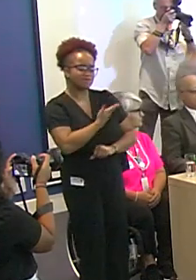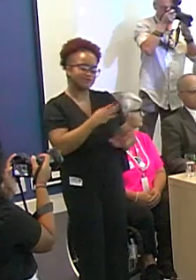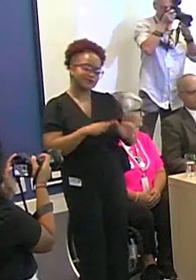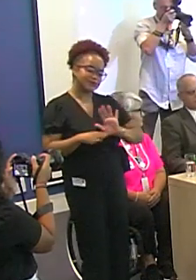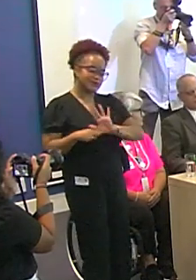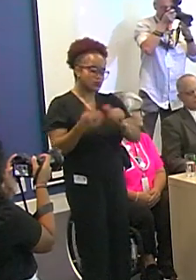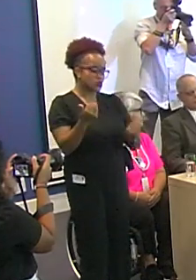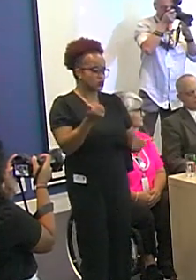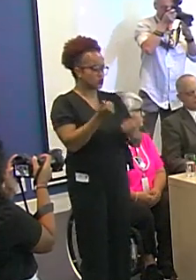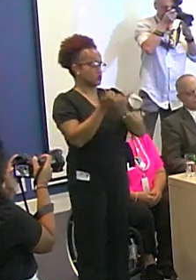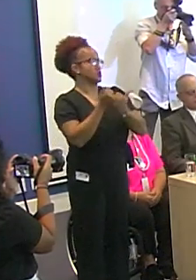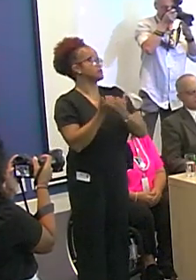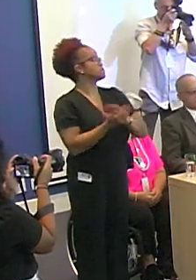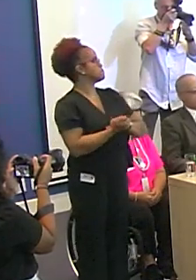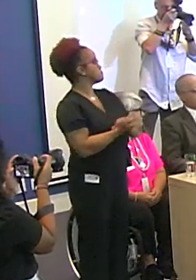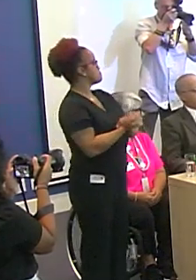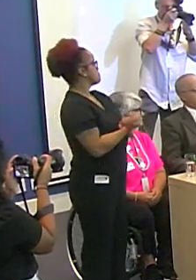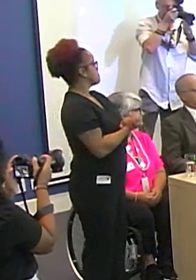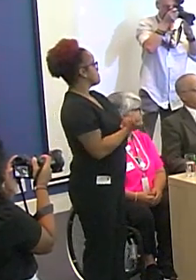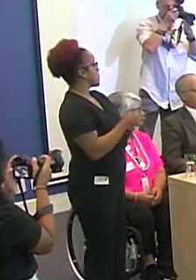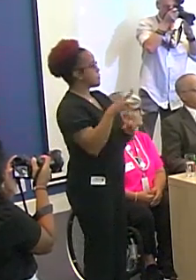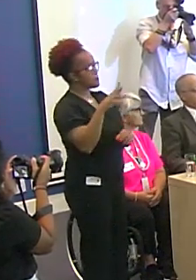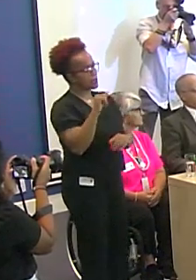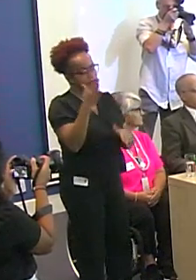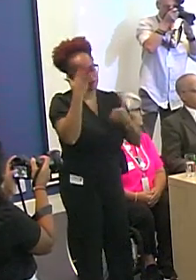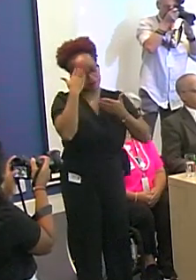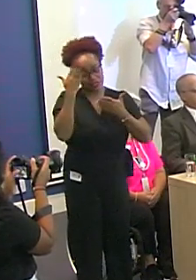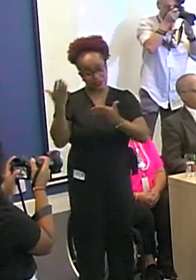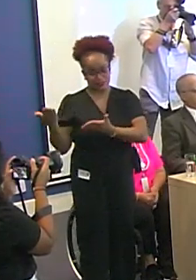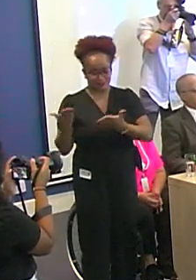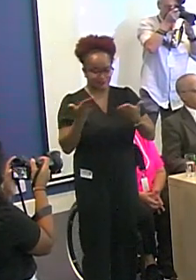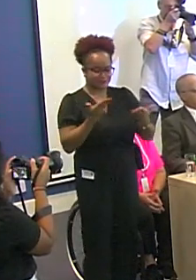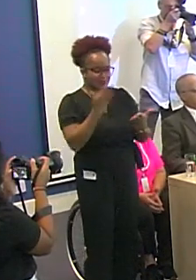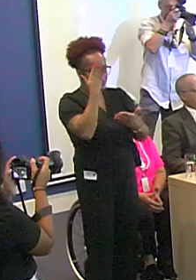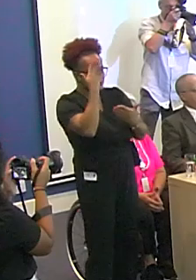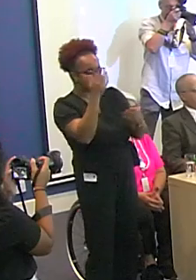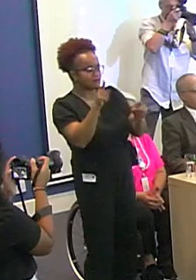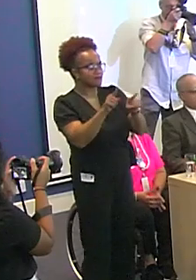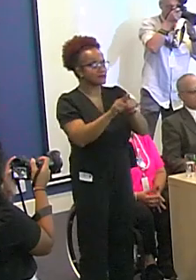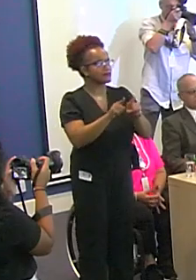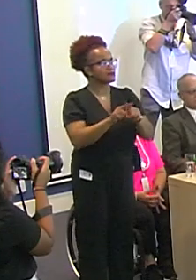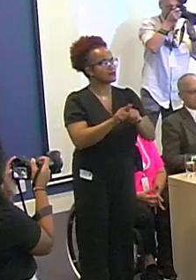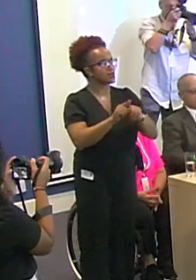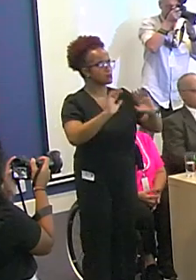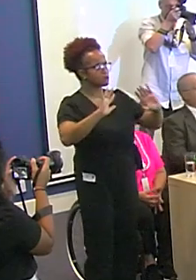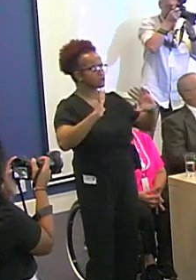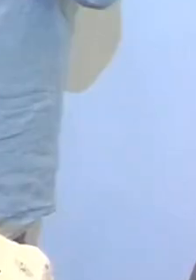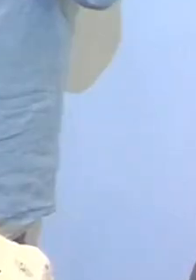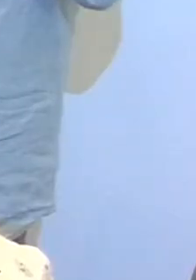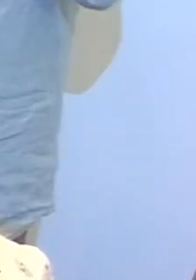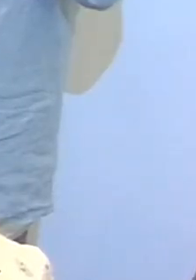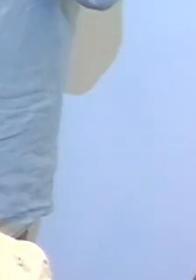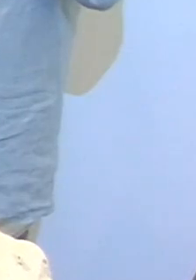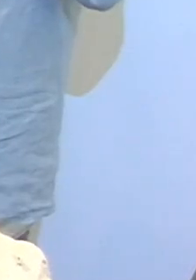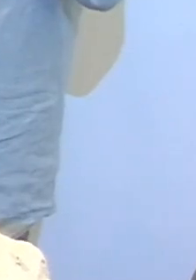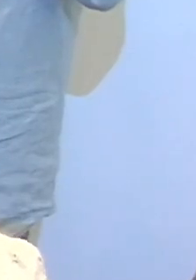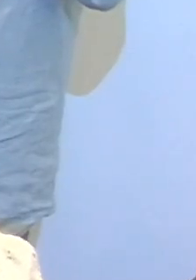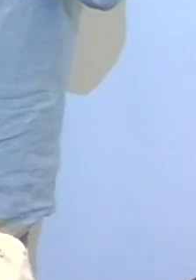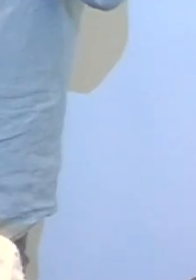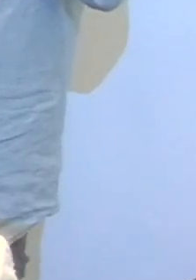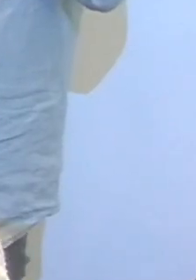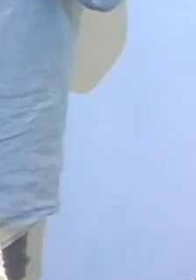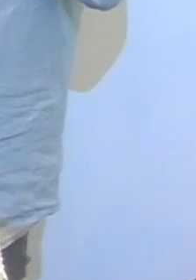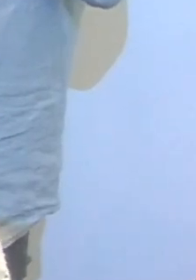Então, dona Maria Machado, obrigado pela presença, obrigado por estar celebrando com a gente aqui esse momento tão,